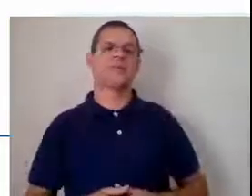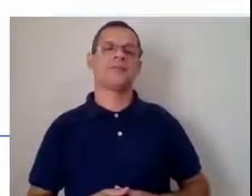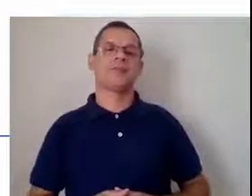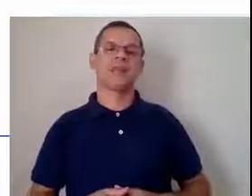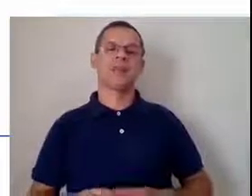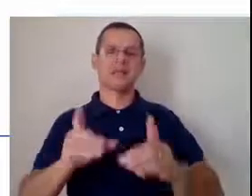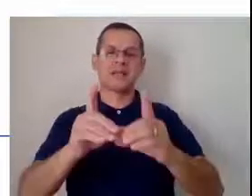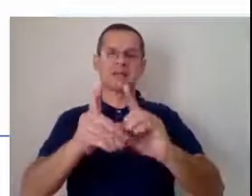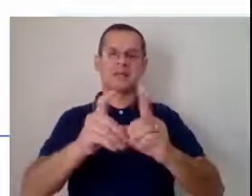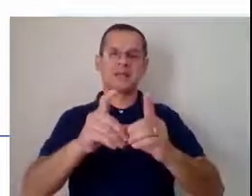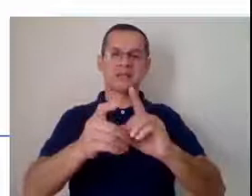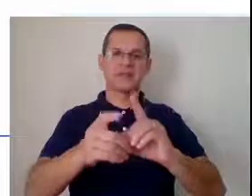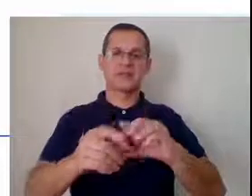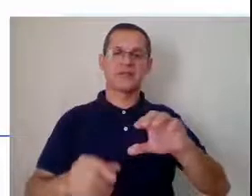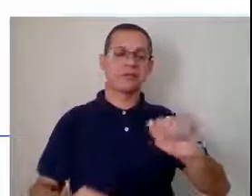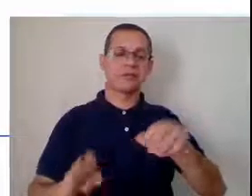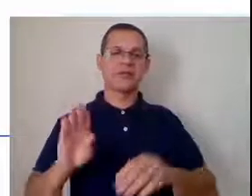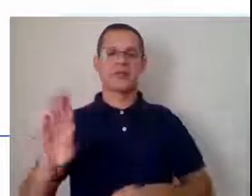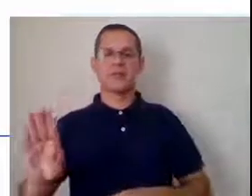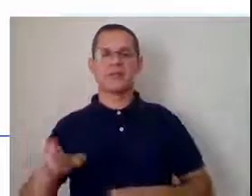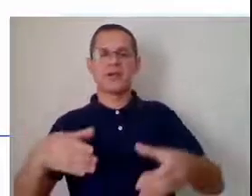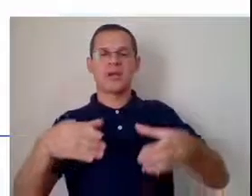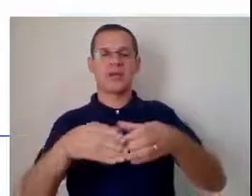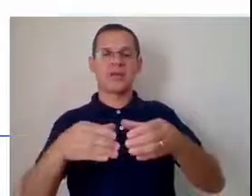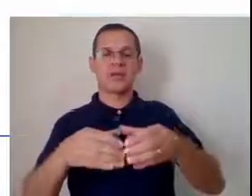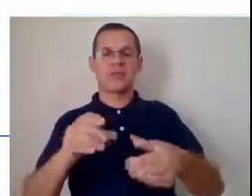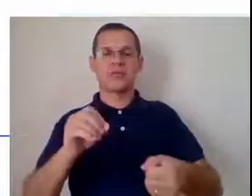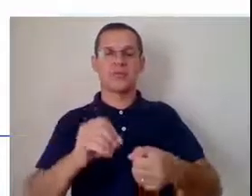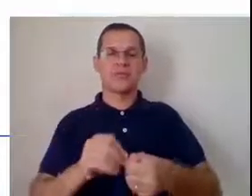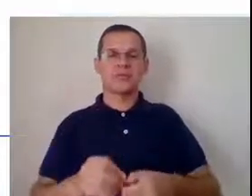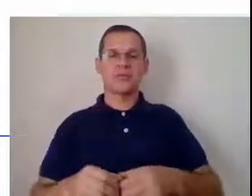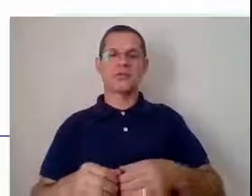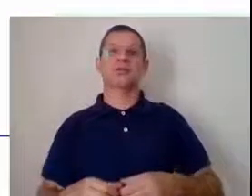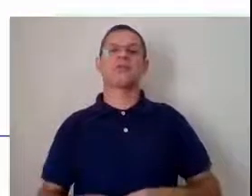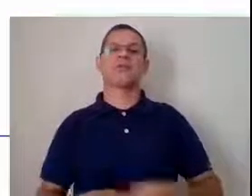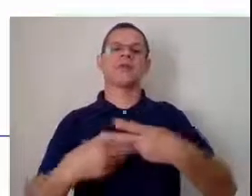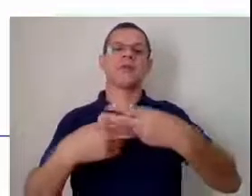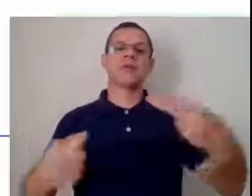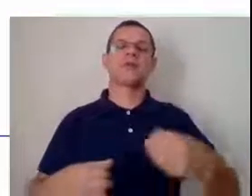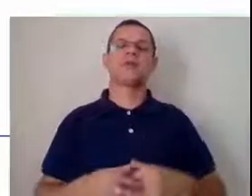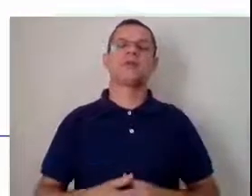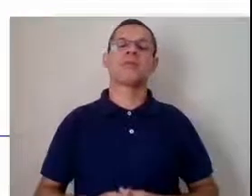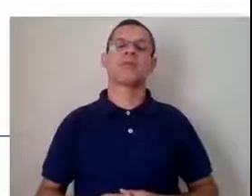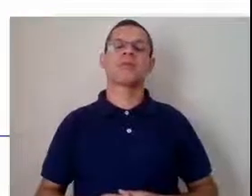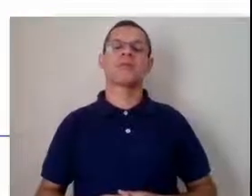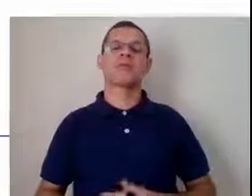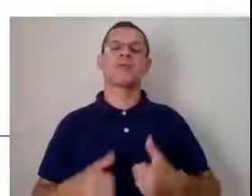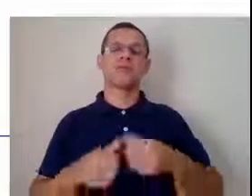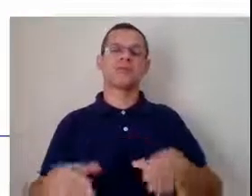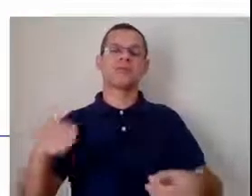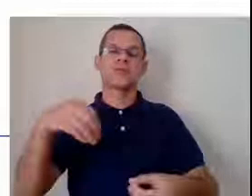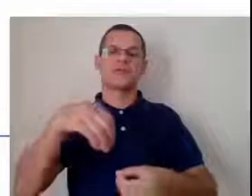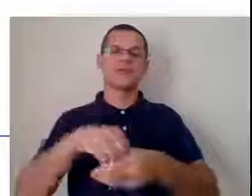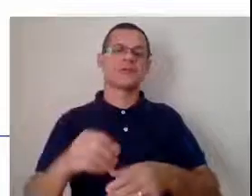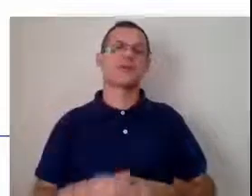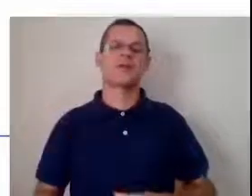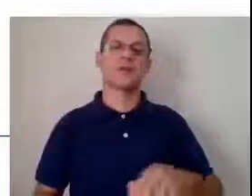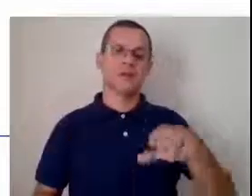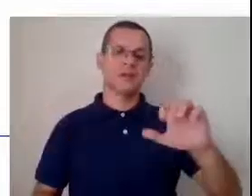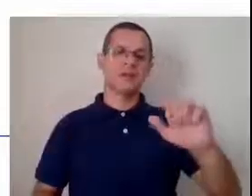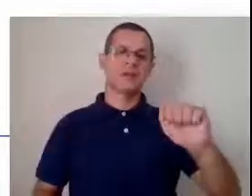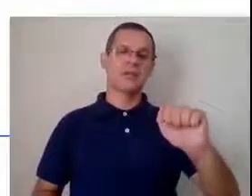a intersecção de A e B é o conjunto formado pelos elementos que pertencem a